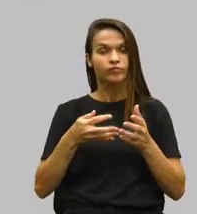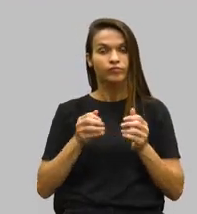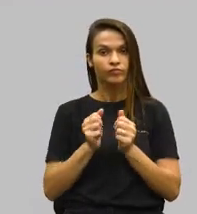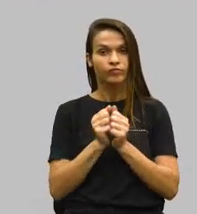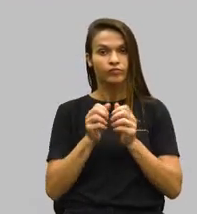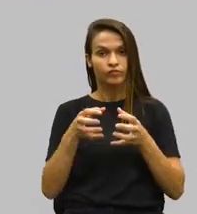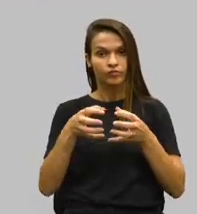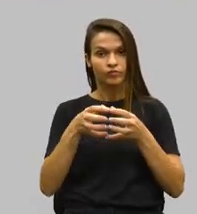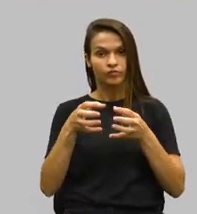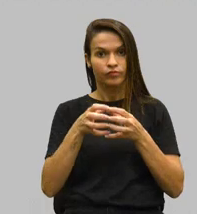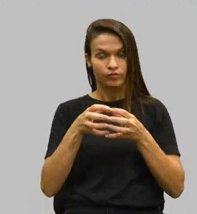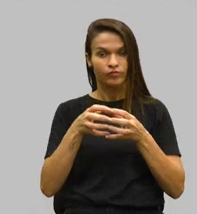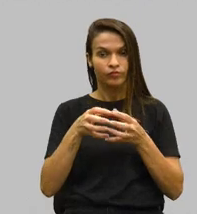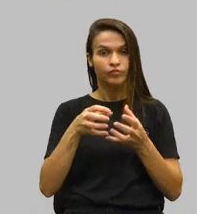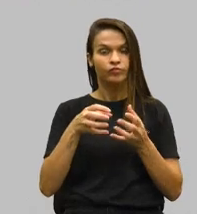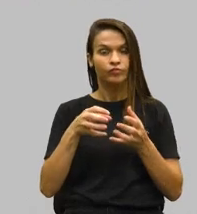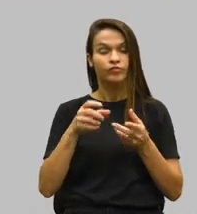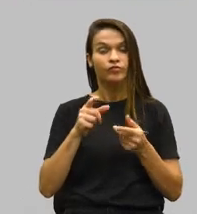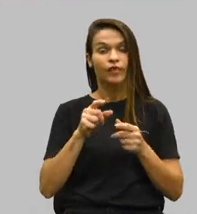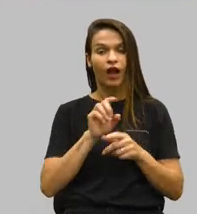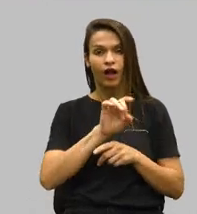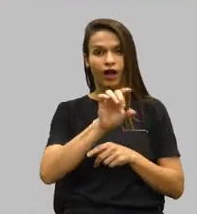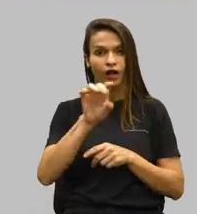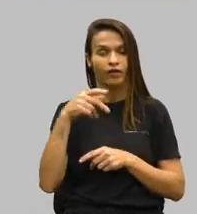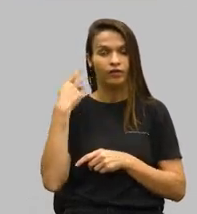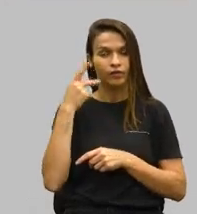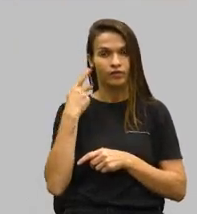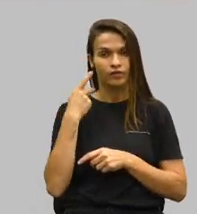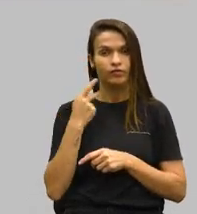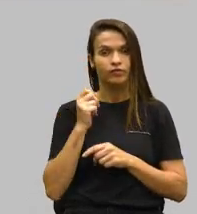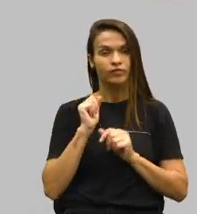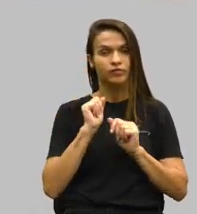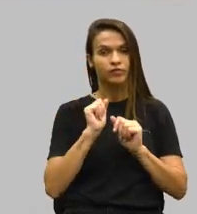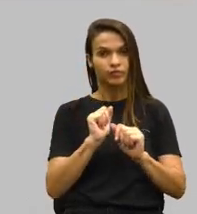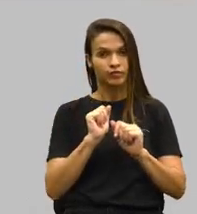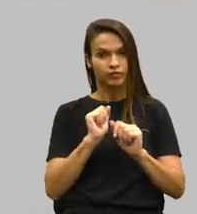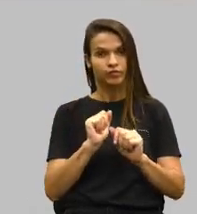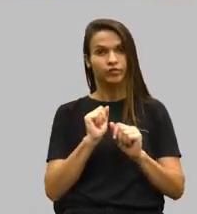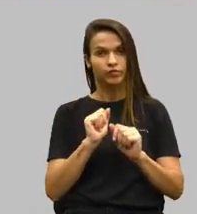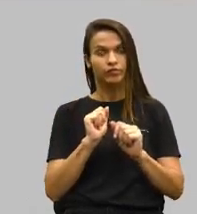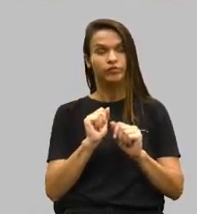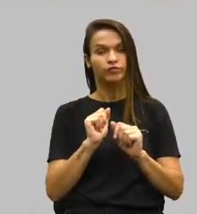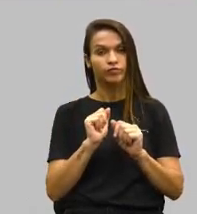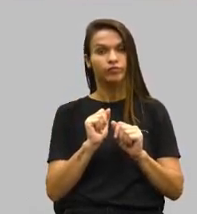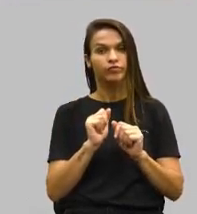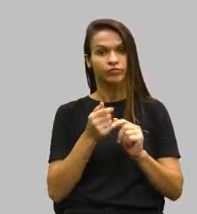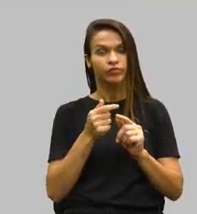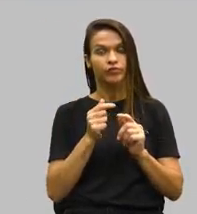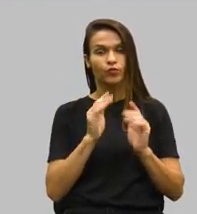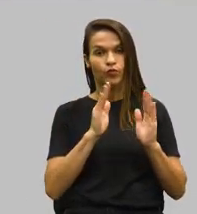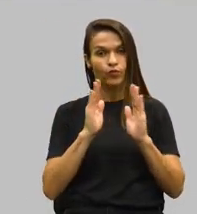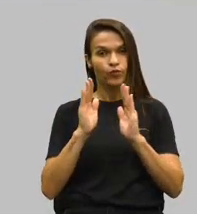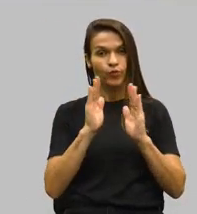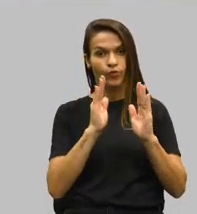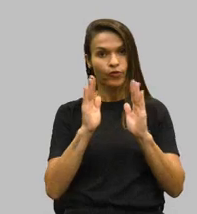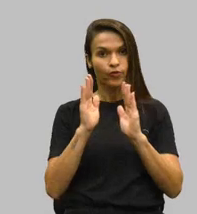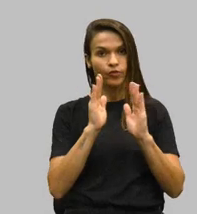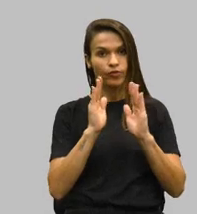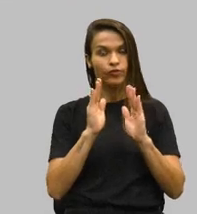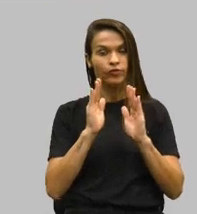comissão cada parlamentar poderá fazer interpelação pelo prazo de 3